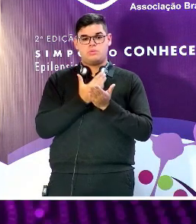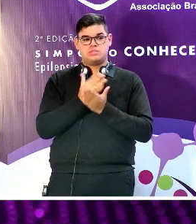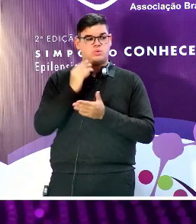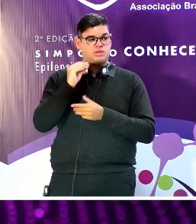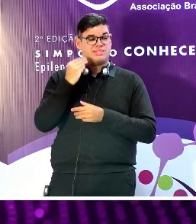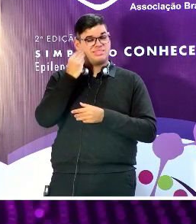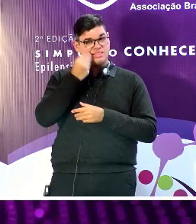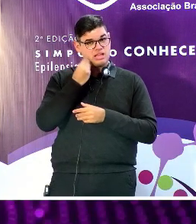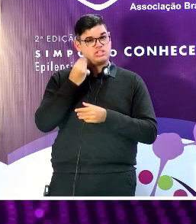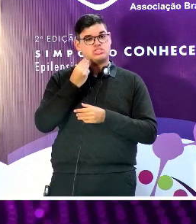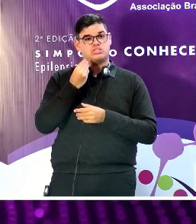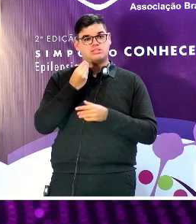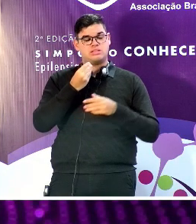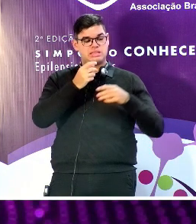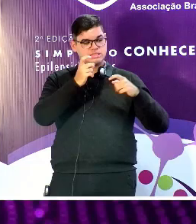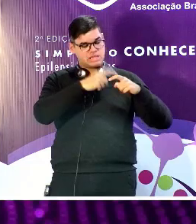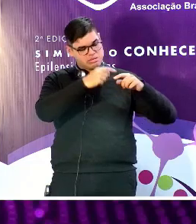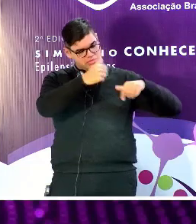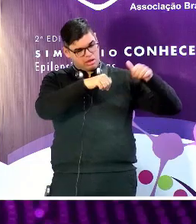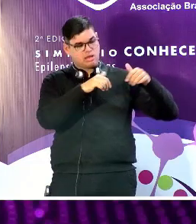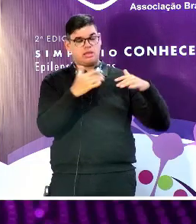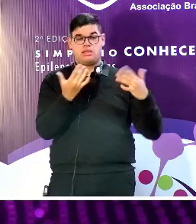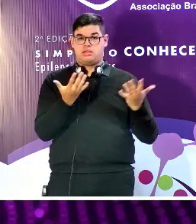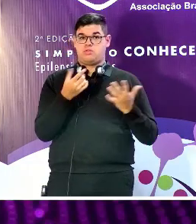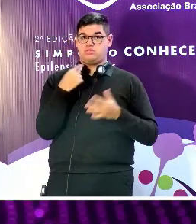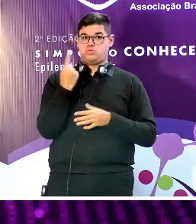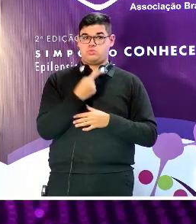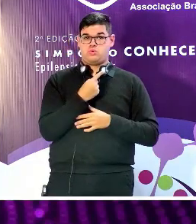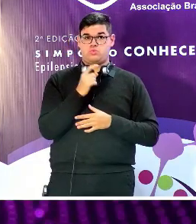clínicos. E, nesse momento, a gente queria realmente